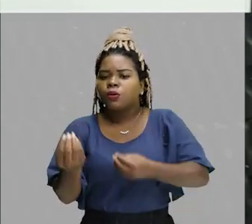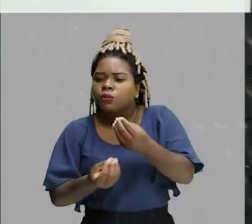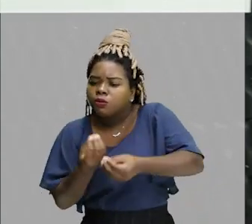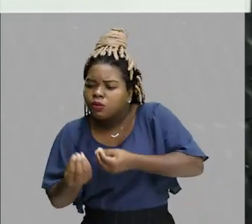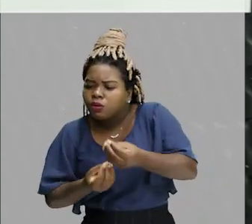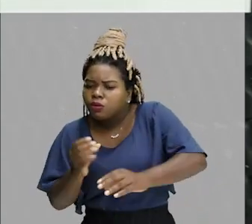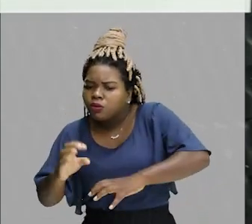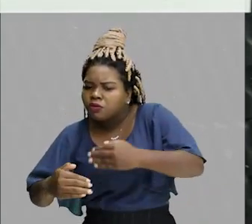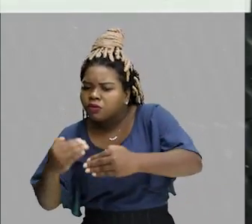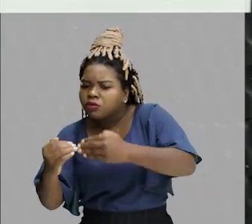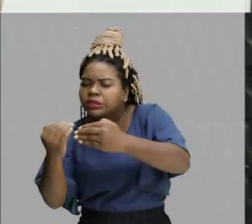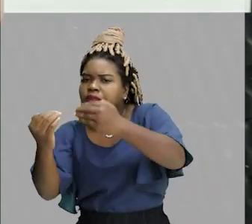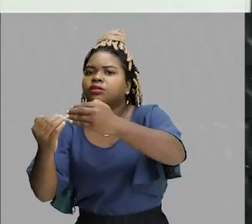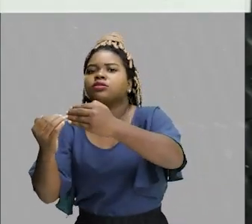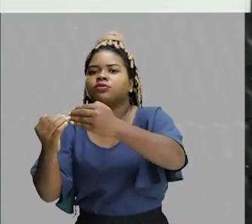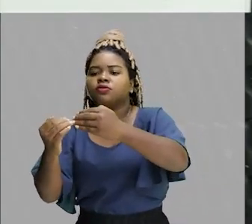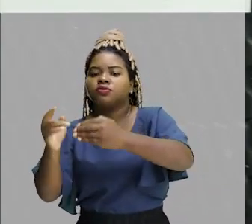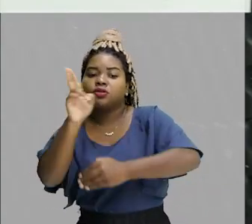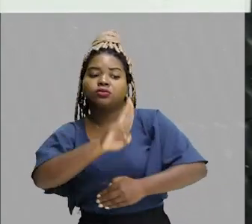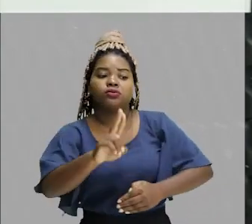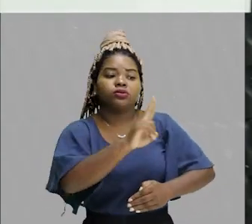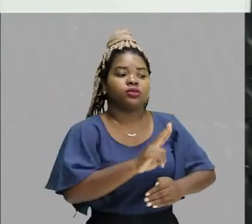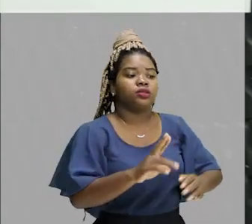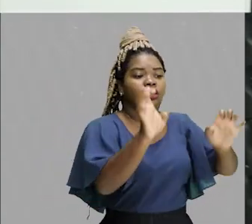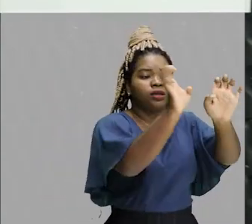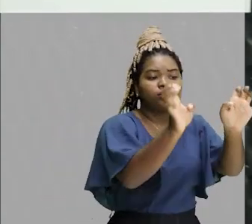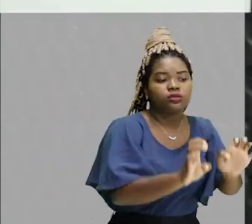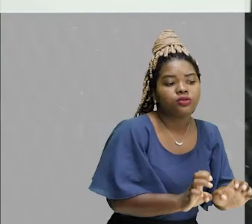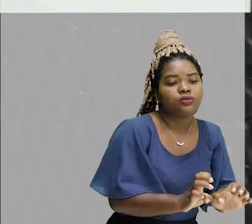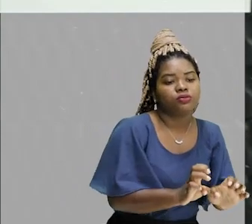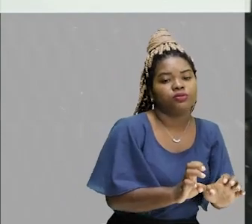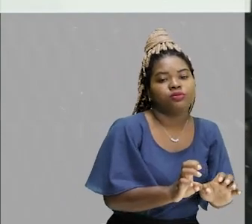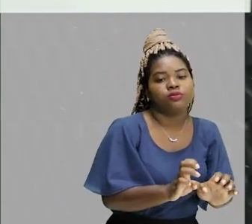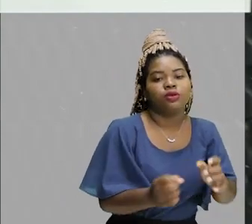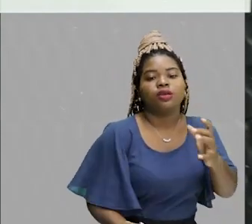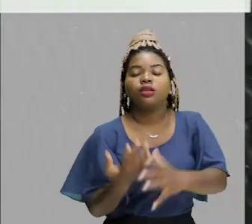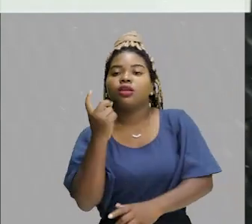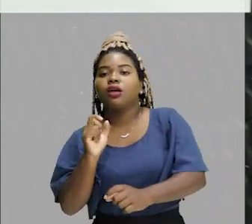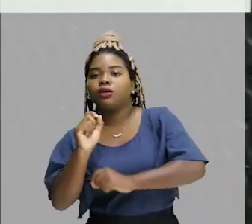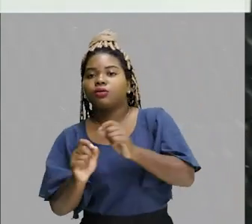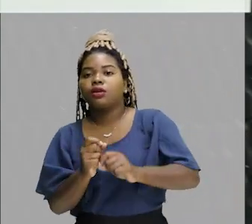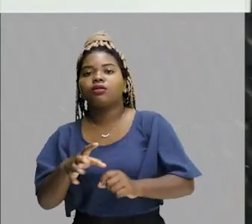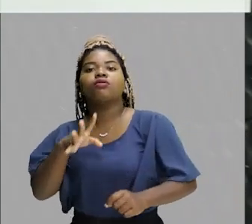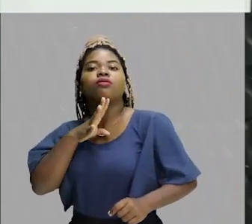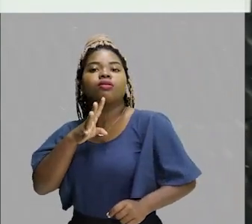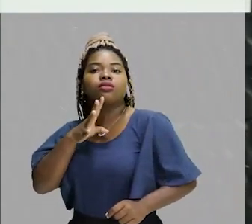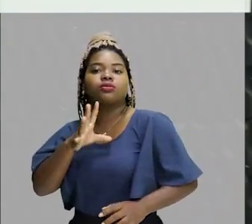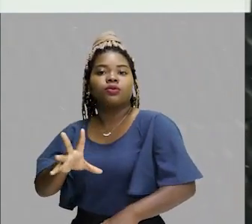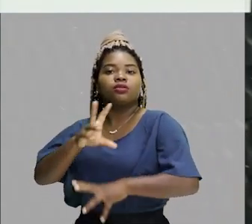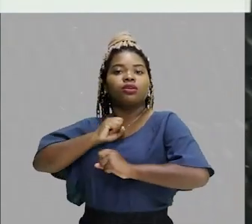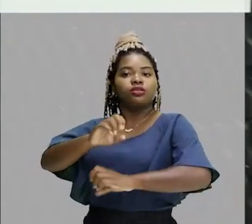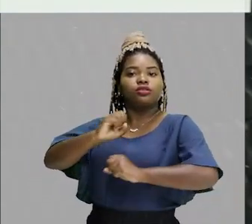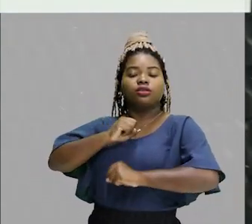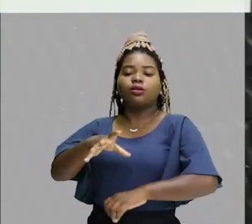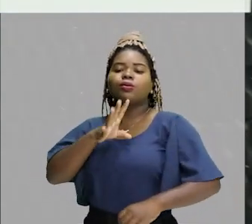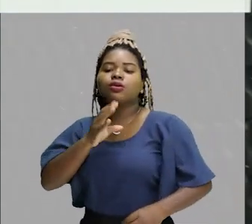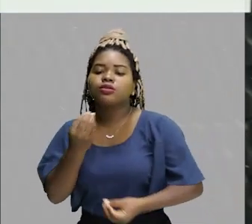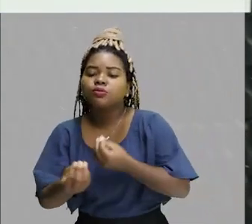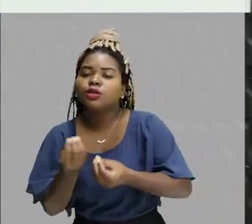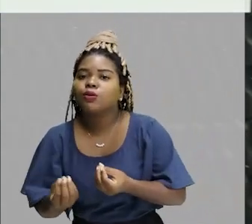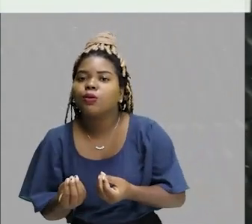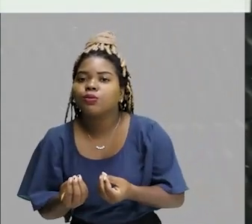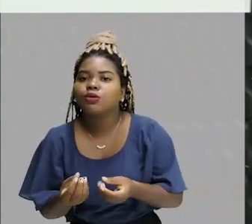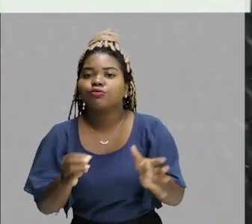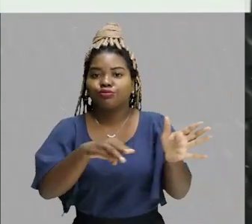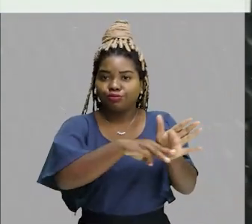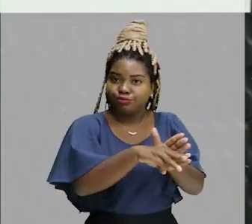ao que você vai utilizar para construir o nosso conhecimento, tá? Daí nós temos que ter cuidado com algumas coisas importantes, por